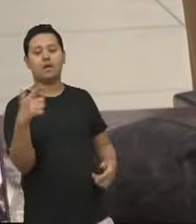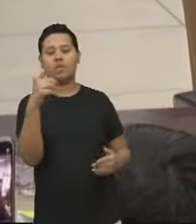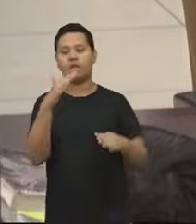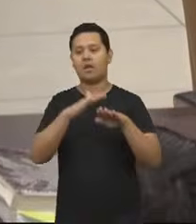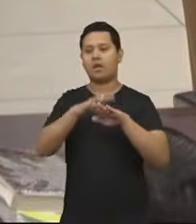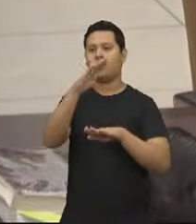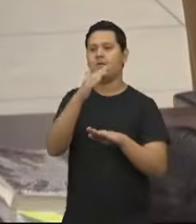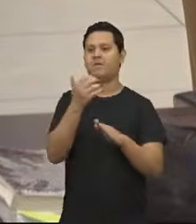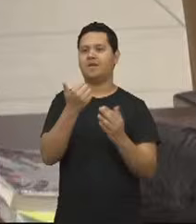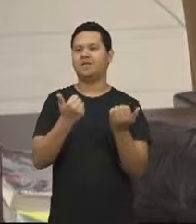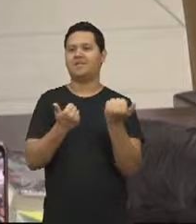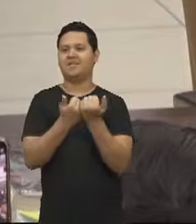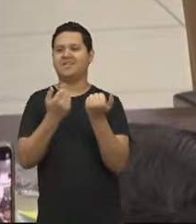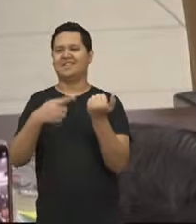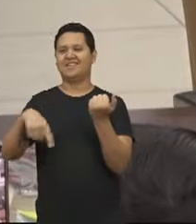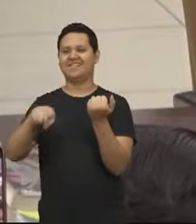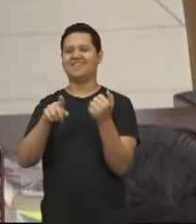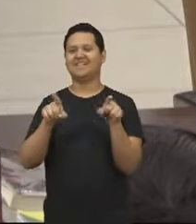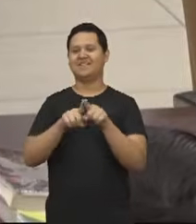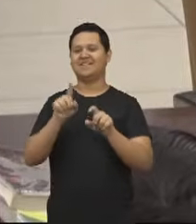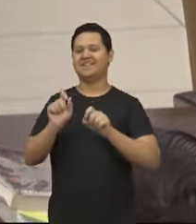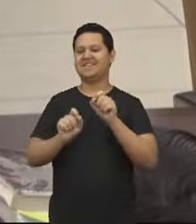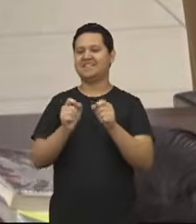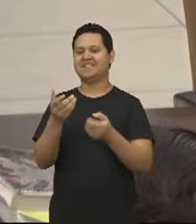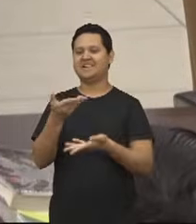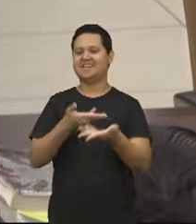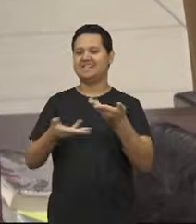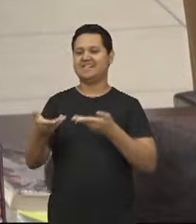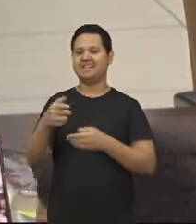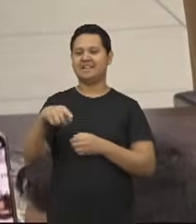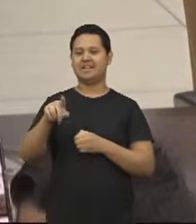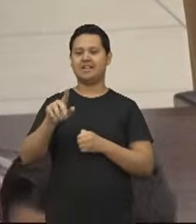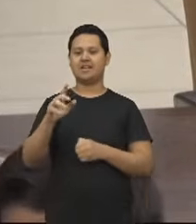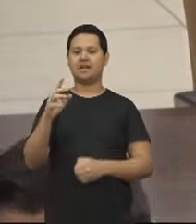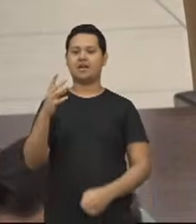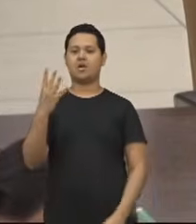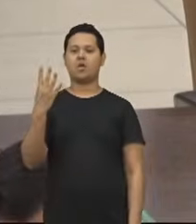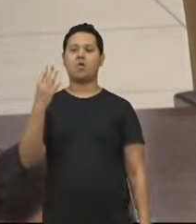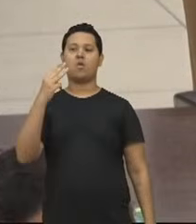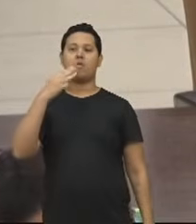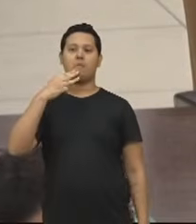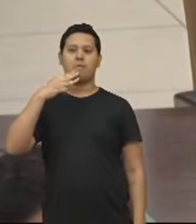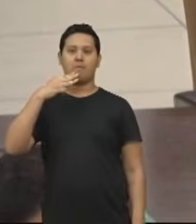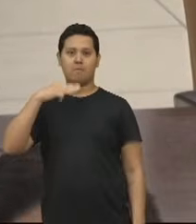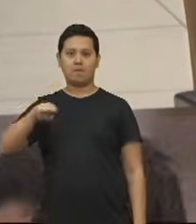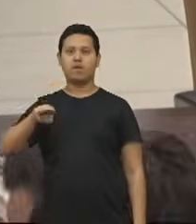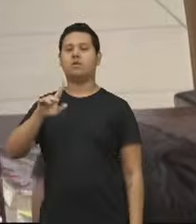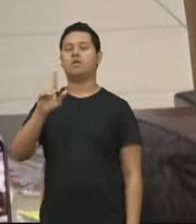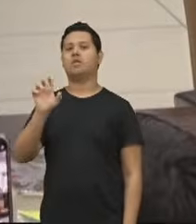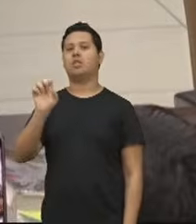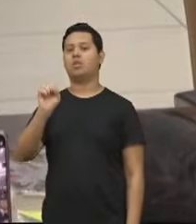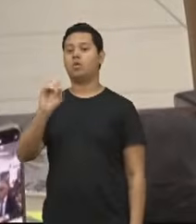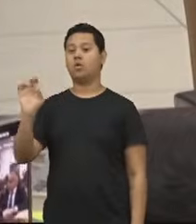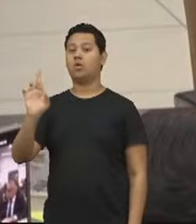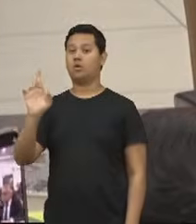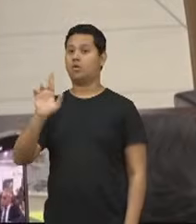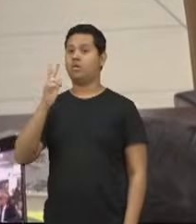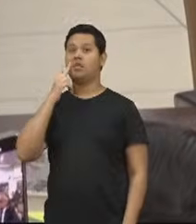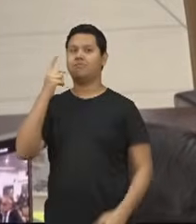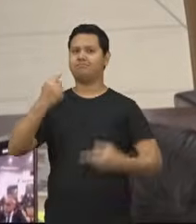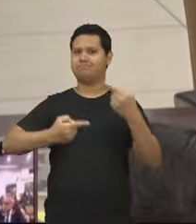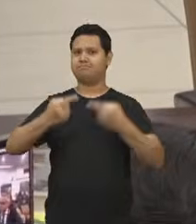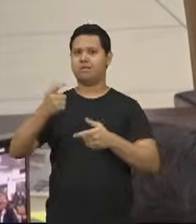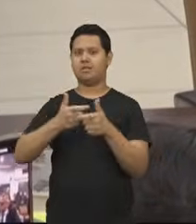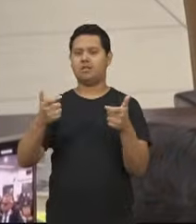Somente as médias e grandes empresas que faturam mais de 4 milhões e 800. Então, essa discussão foi ampla.